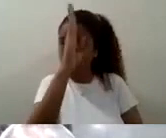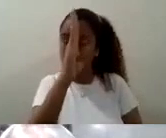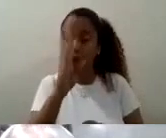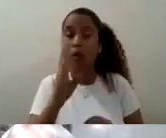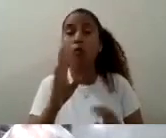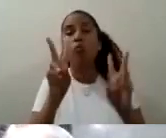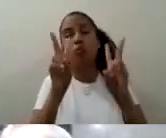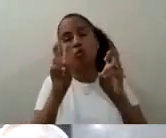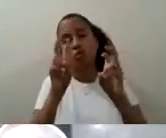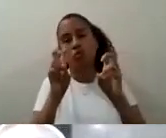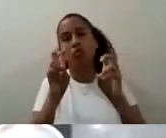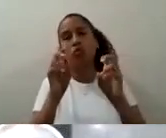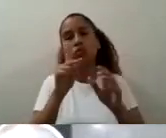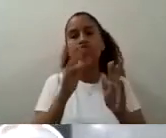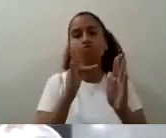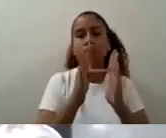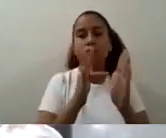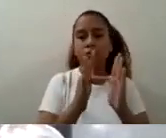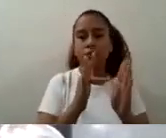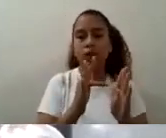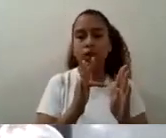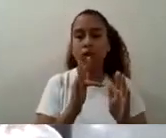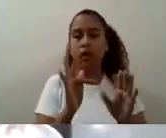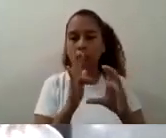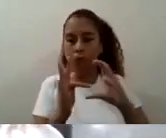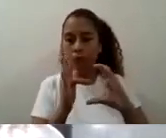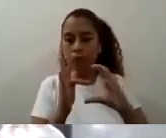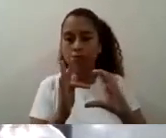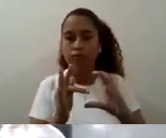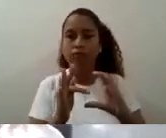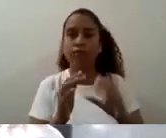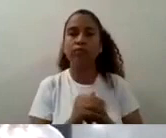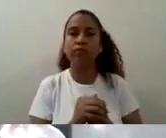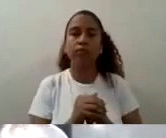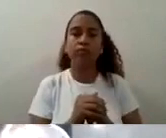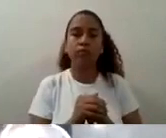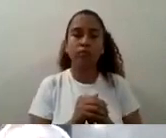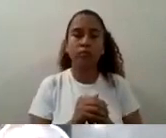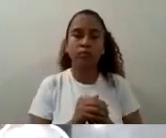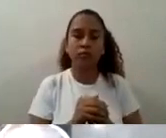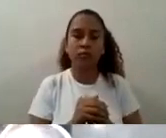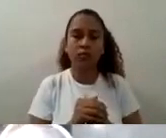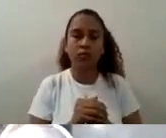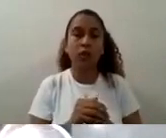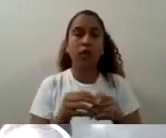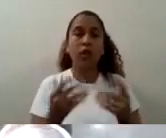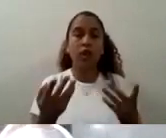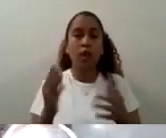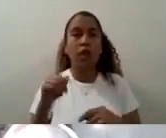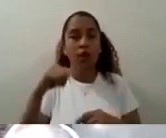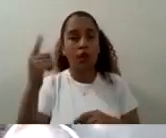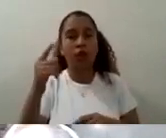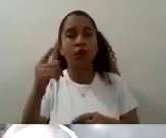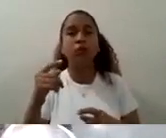campanha. E aí é muito importante que as igrejas, ao fazerem os seus depósitos, as paróquias,